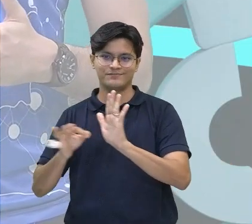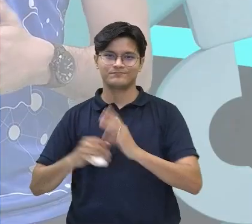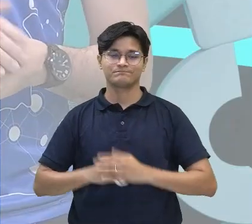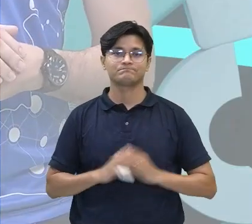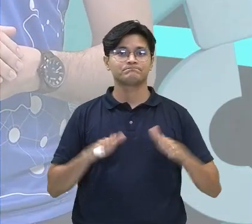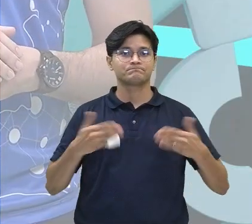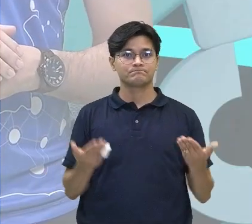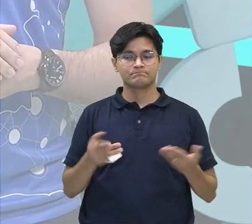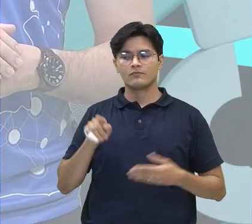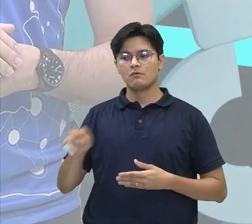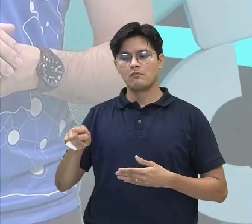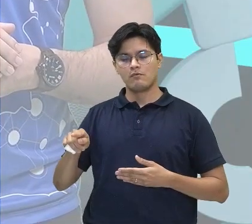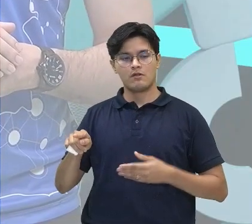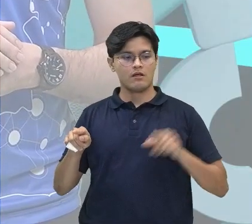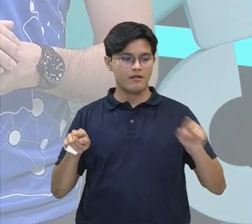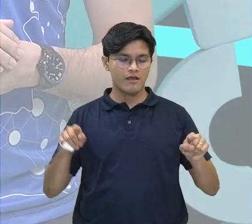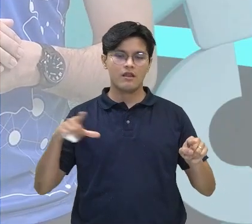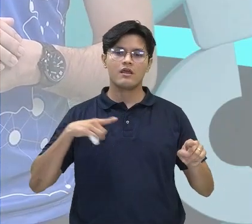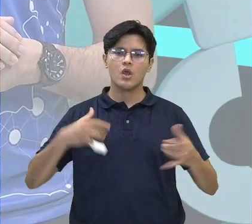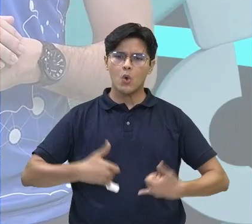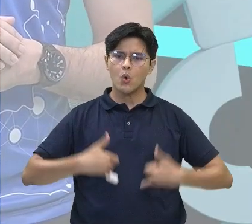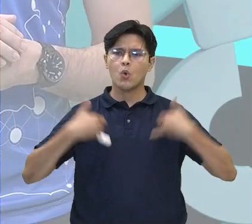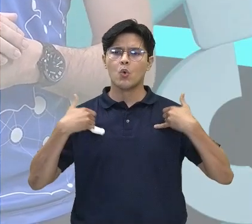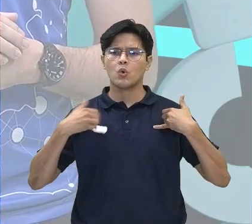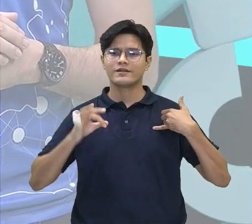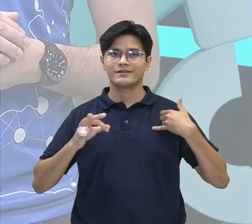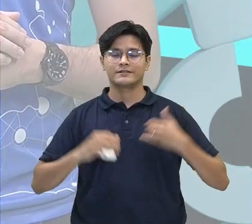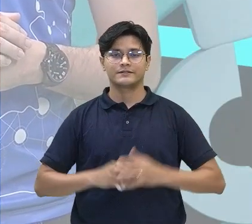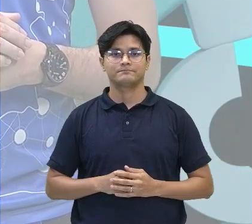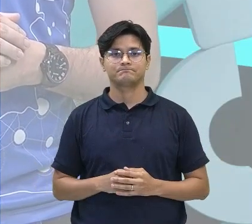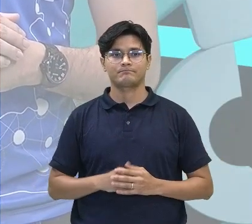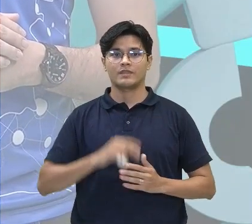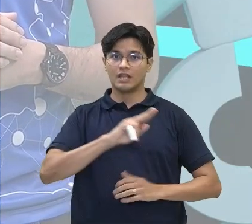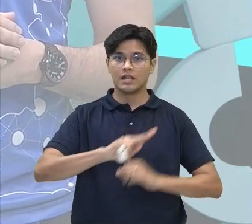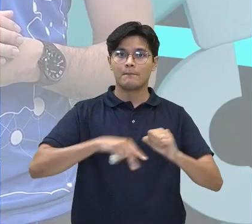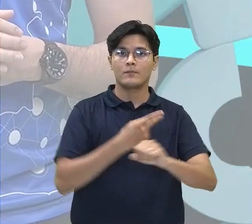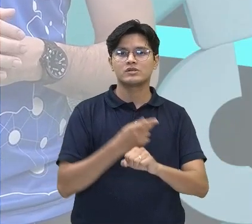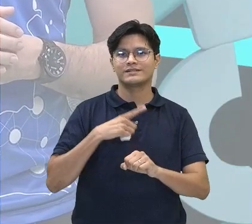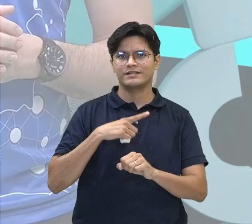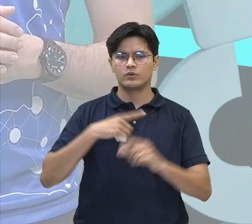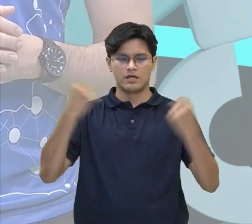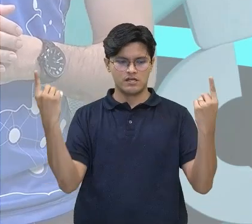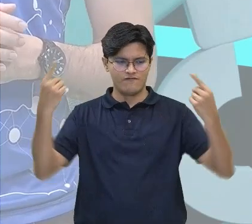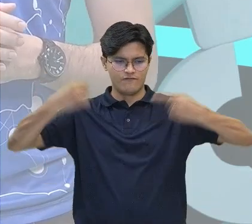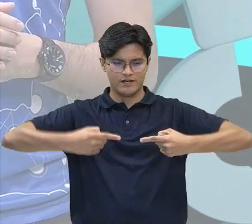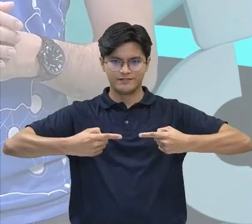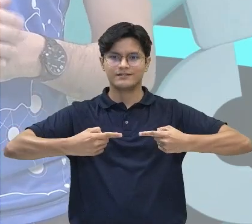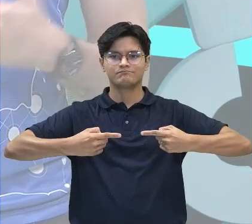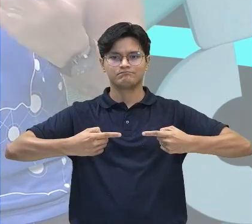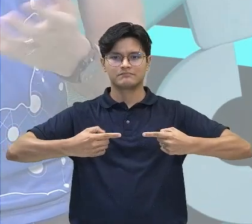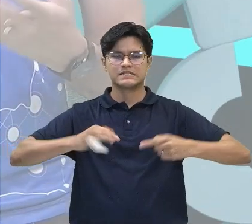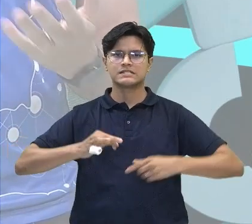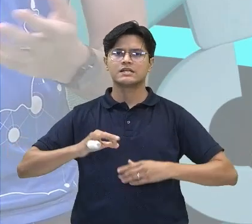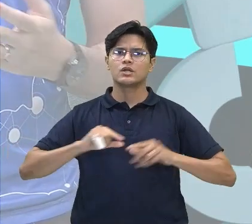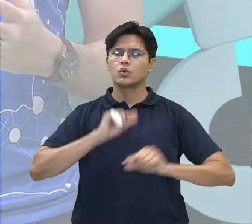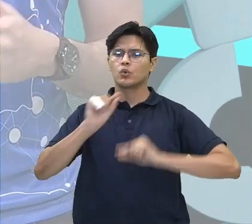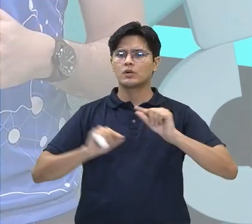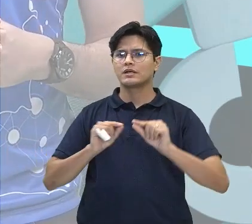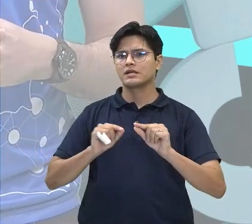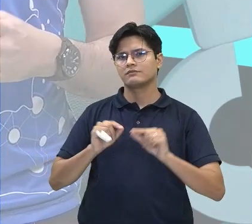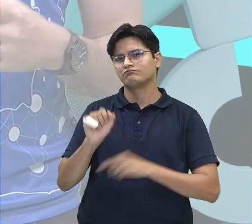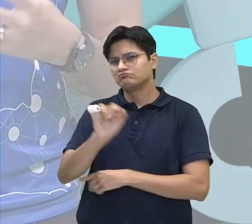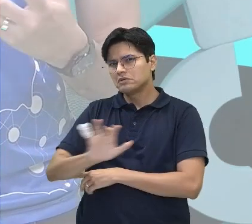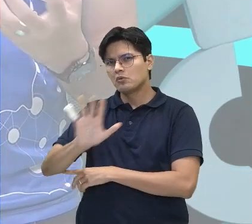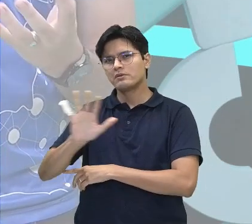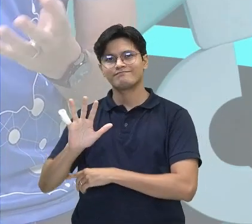da posição de cada um desses seres. Na sequência, nós temos a rivalidade, né? É algo, nos ambientes de trabalho a gente vê